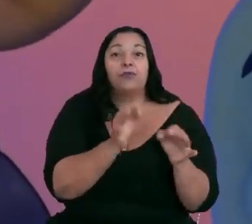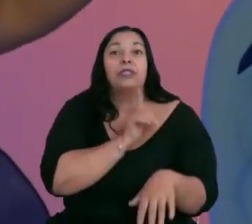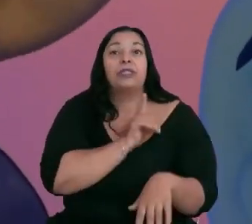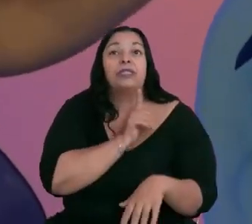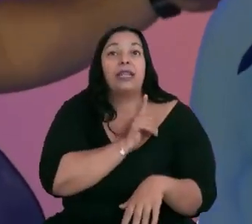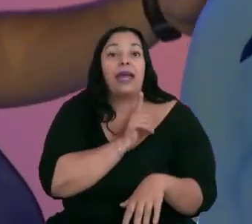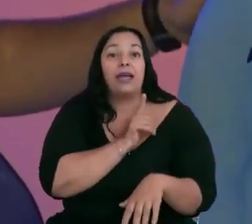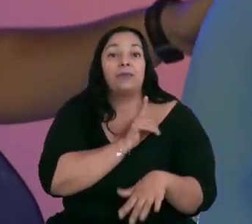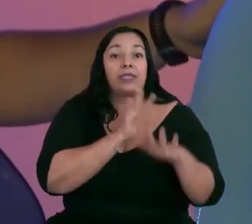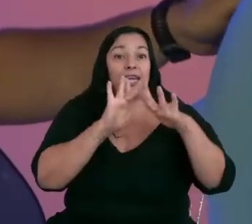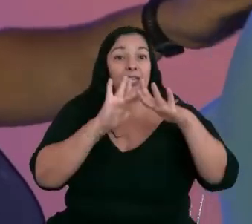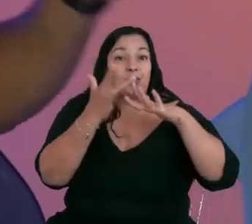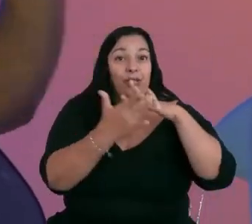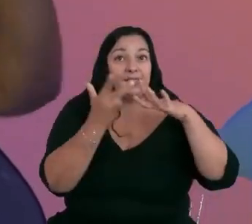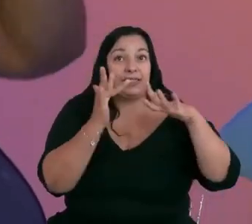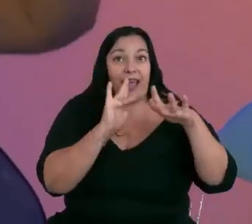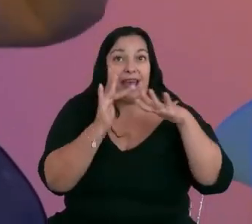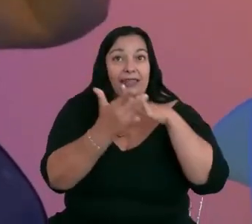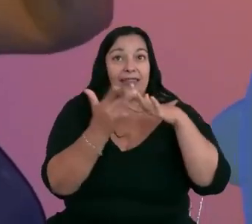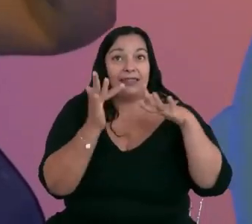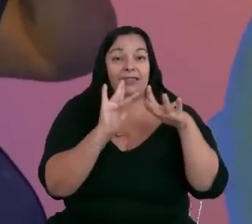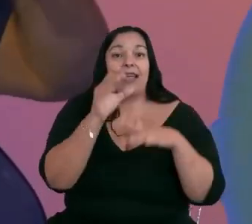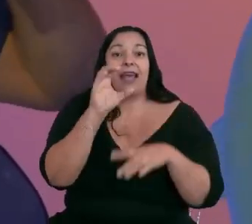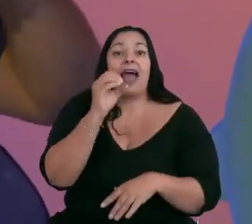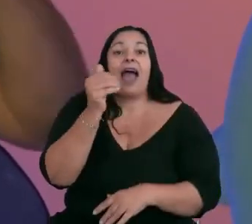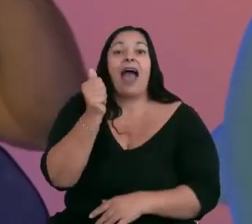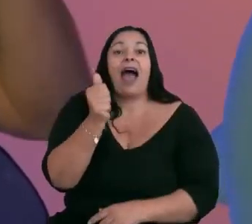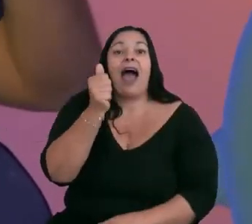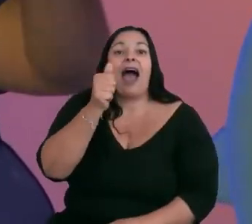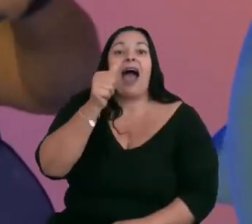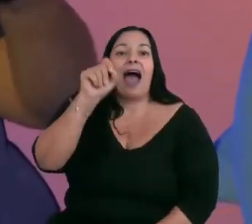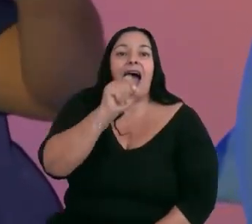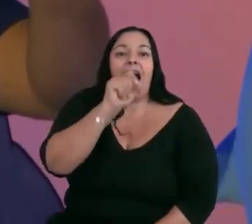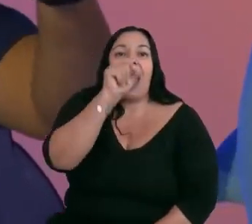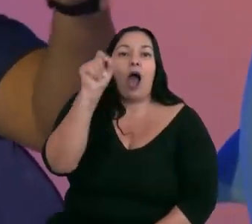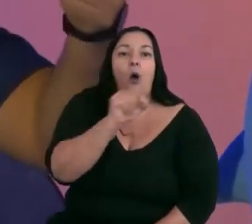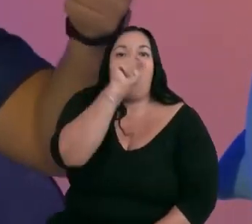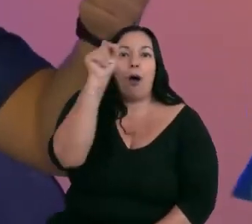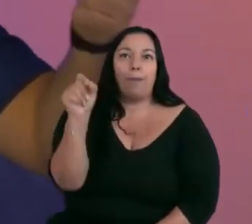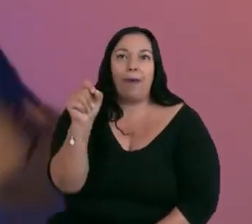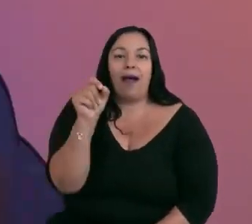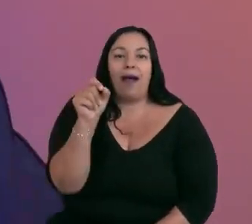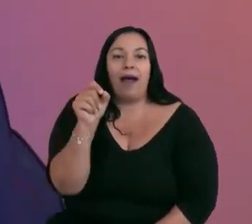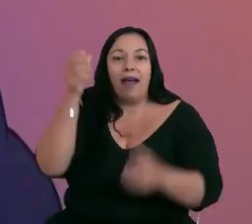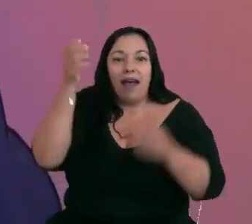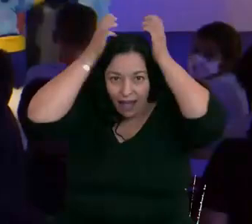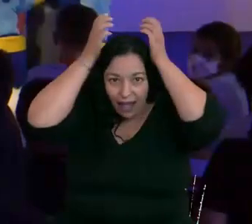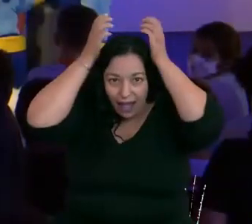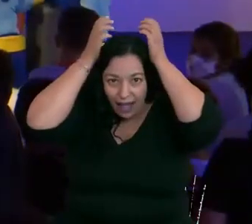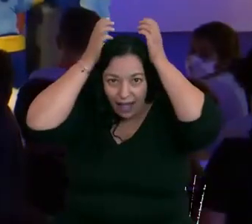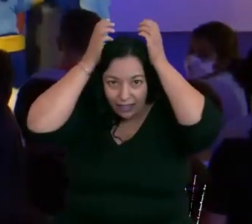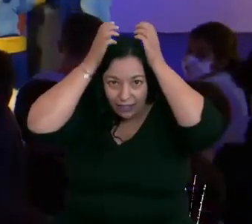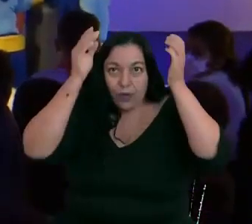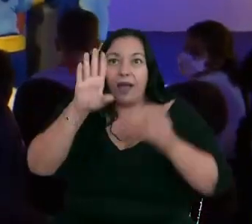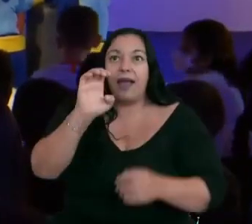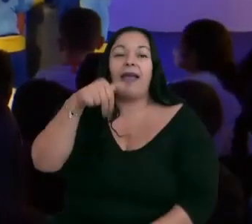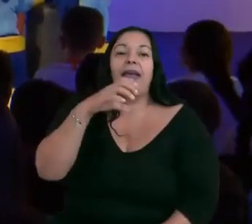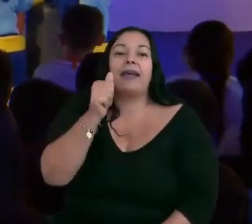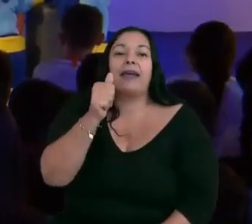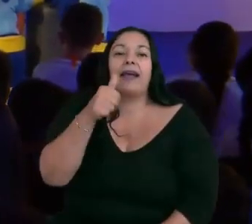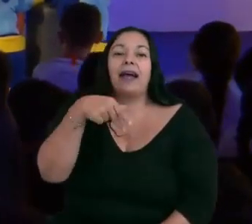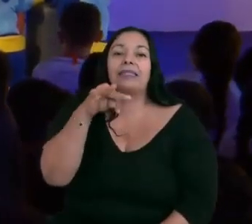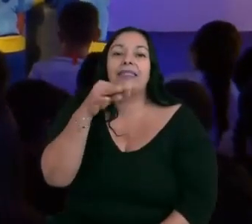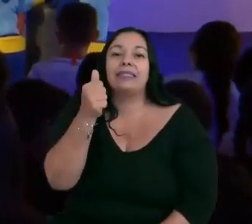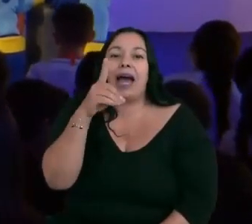sociais, né? Lá na arroba Reino Encantado de Azulha. Às vezes pede o papai e a mamãe para olhar lá no Instagram. Vai estar todos